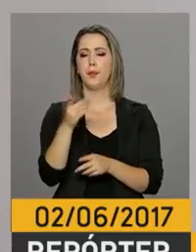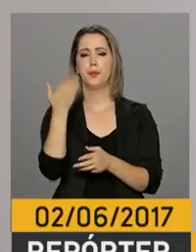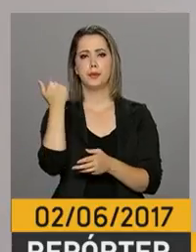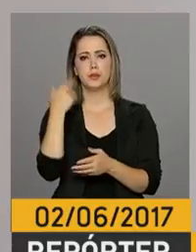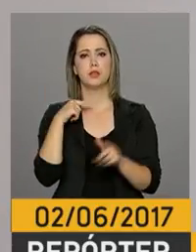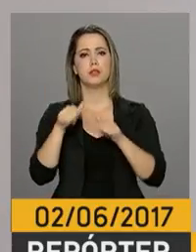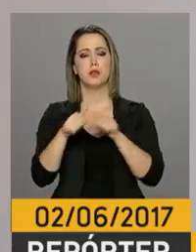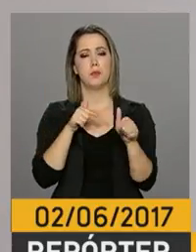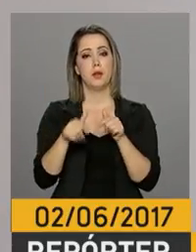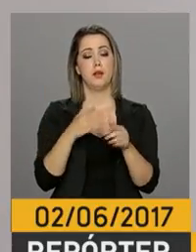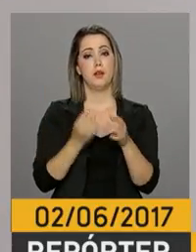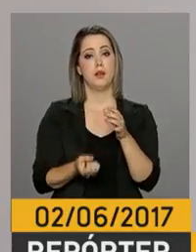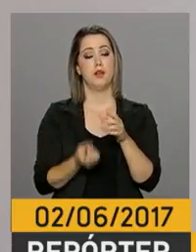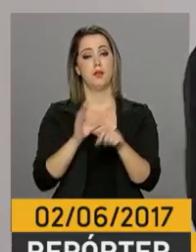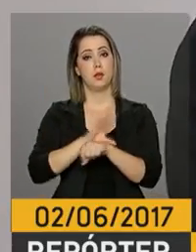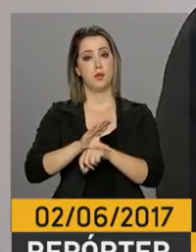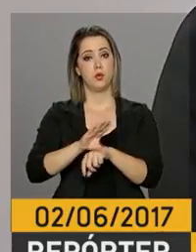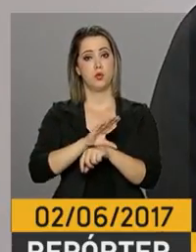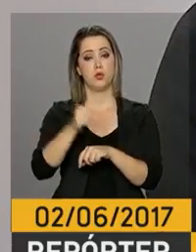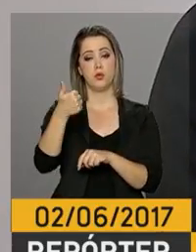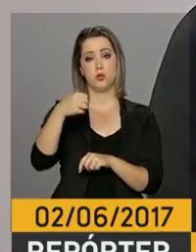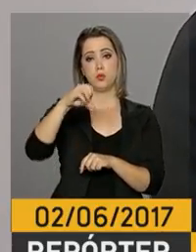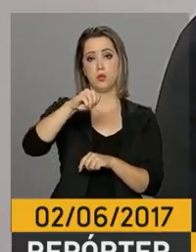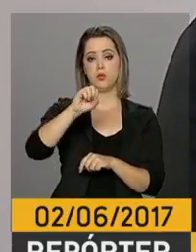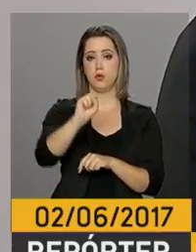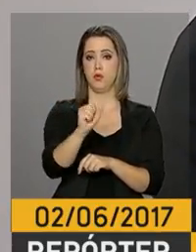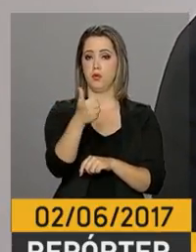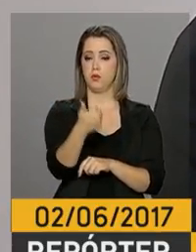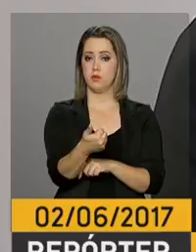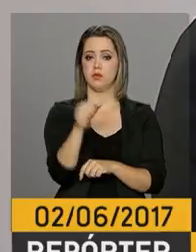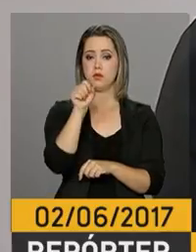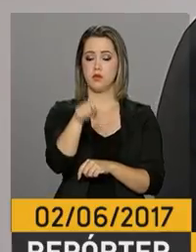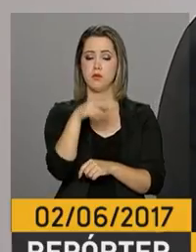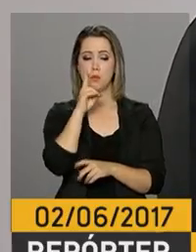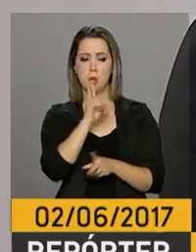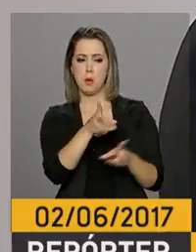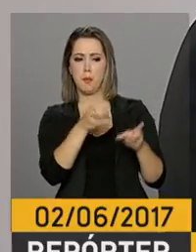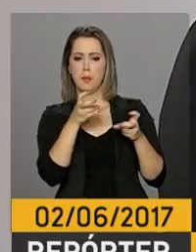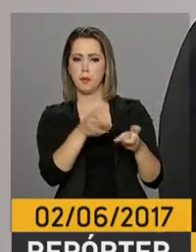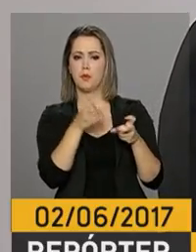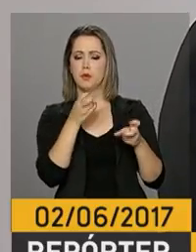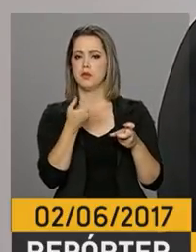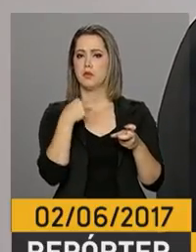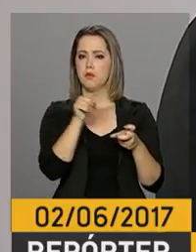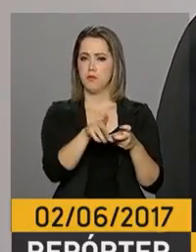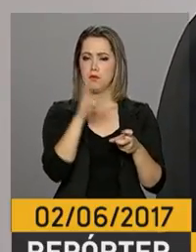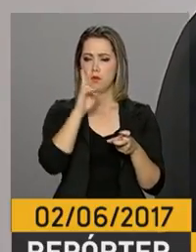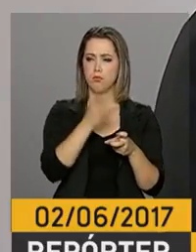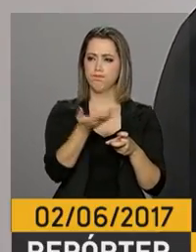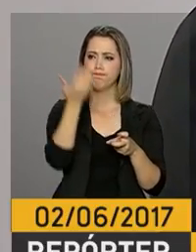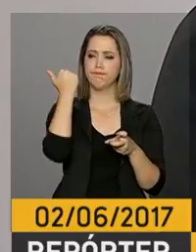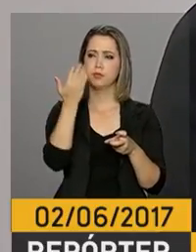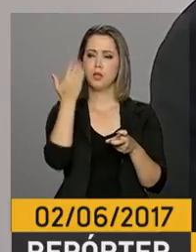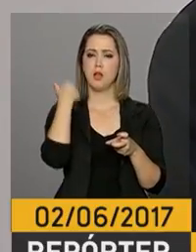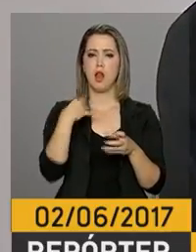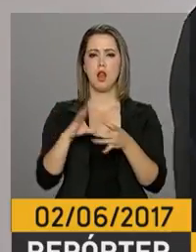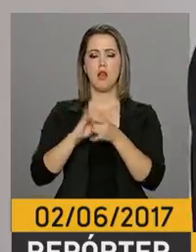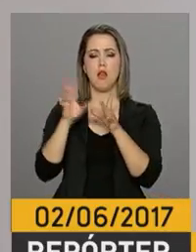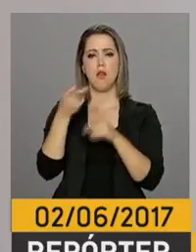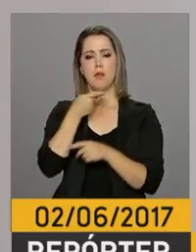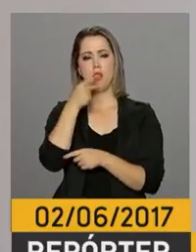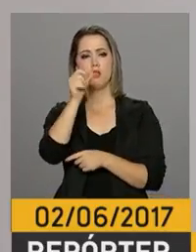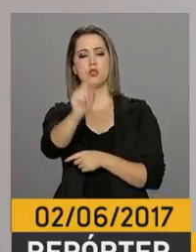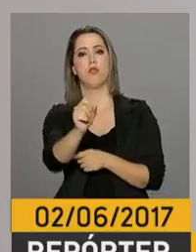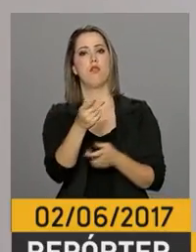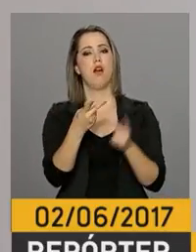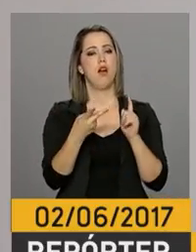1891 inspirava se precisamente nos preceitos fundamentais da constituição americana liberdade liberdade